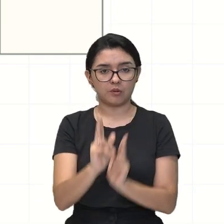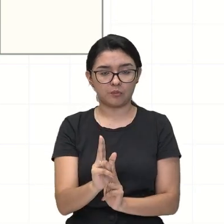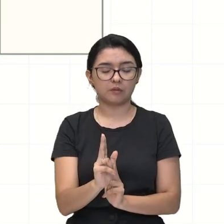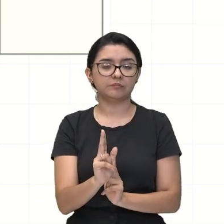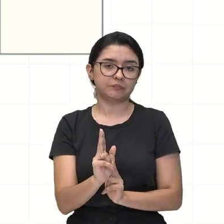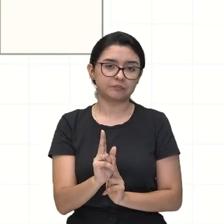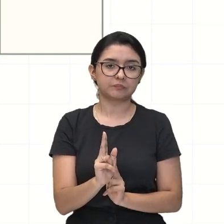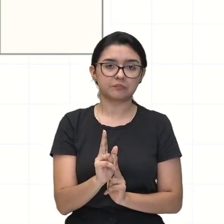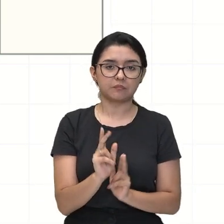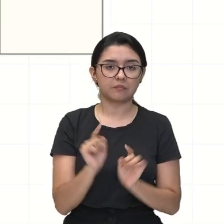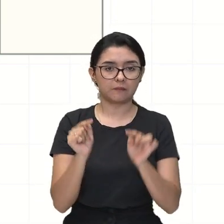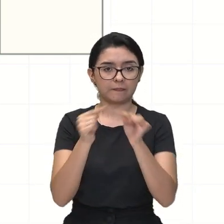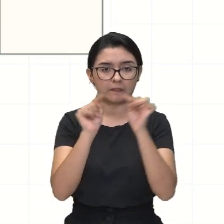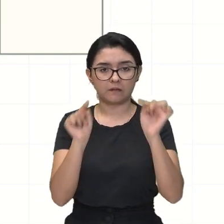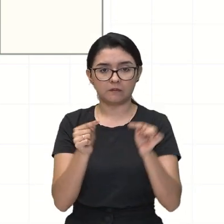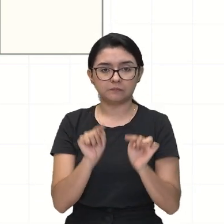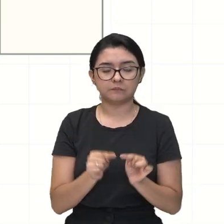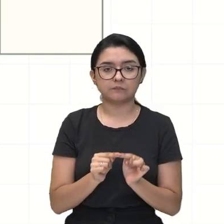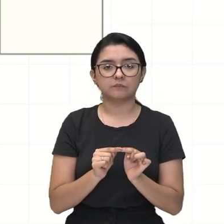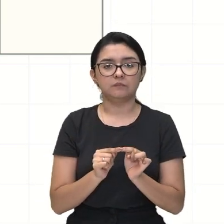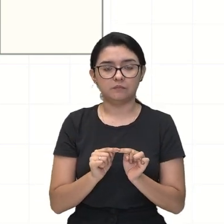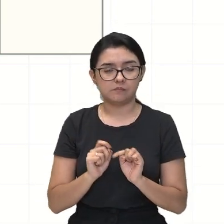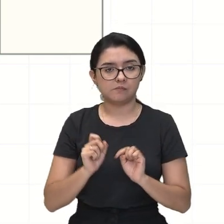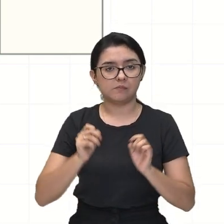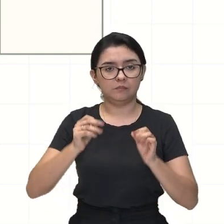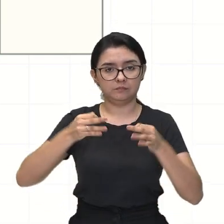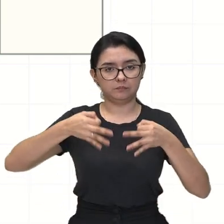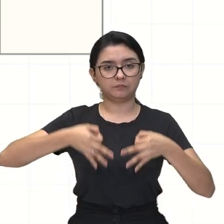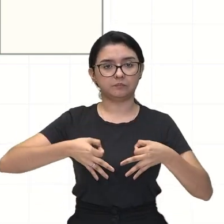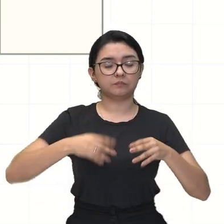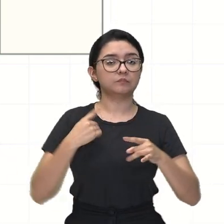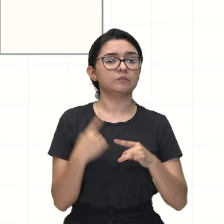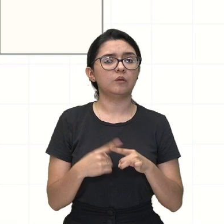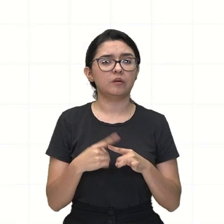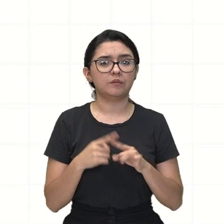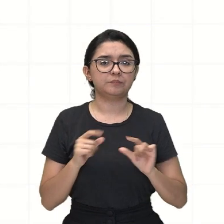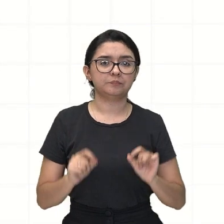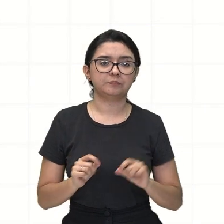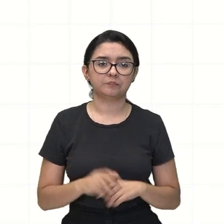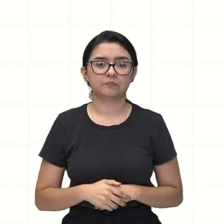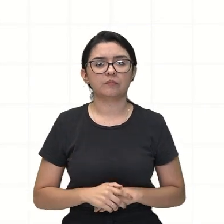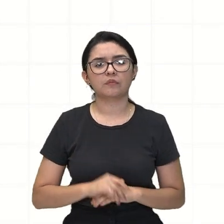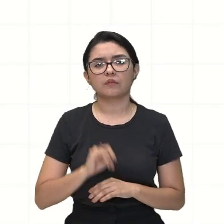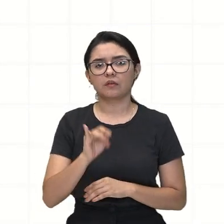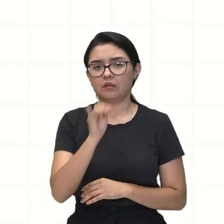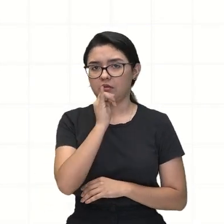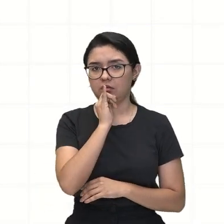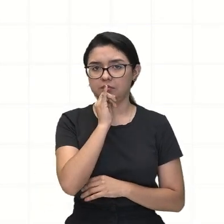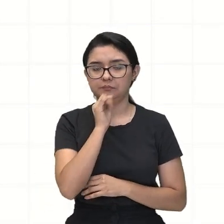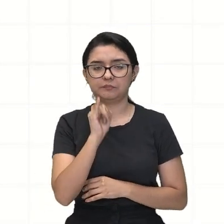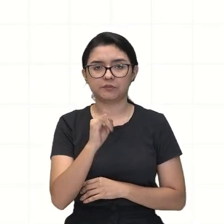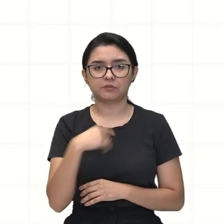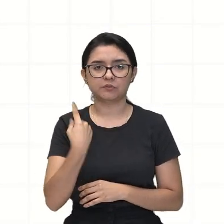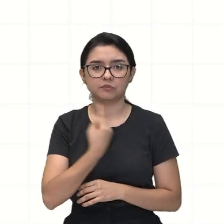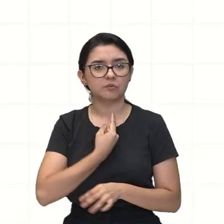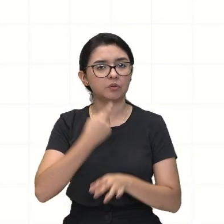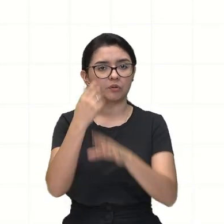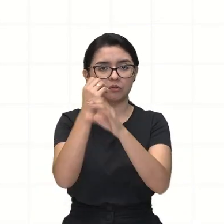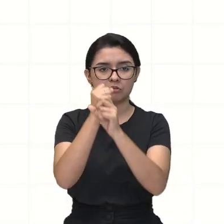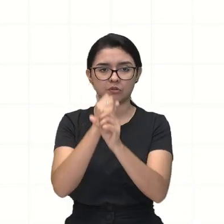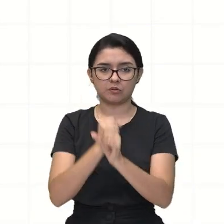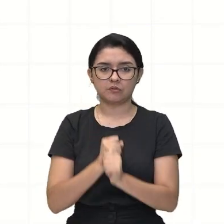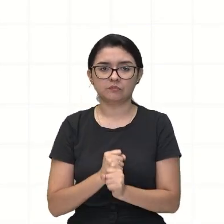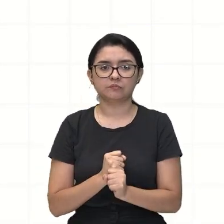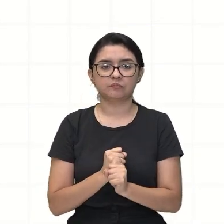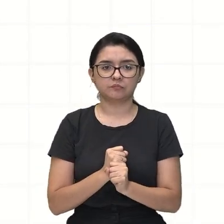frações equivalentes, correto? Por quê? Se nós pegarmos e calcularmos o quociente de